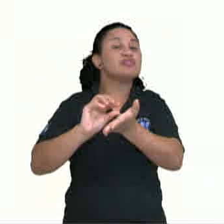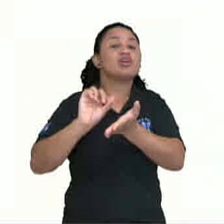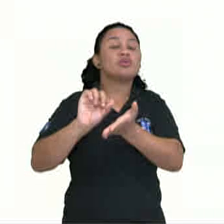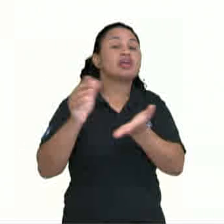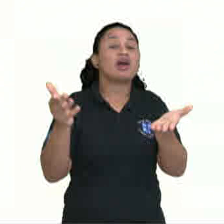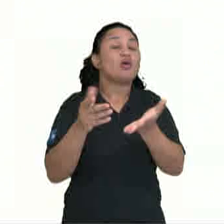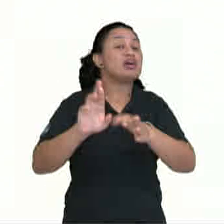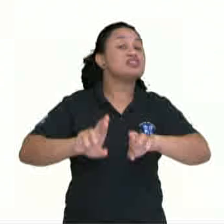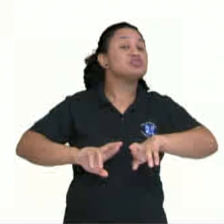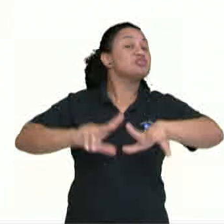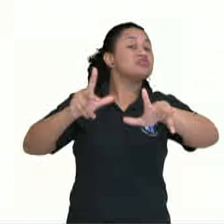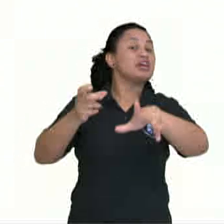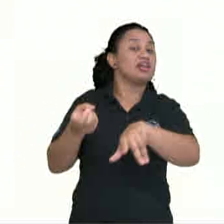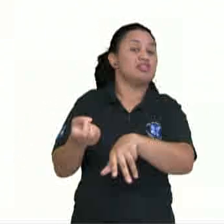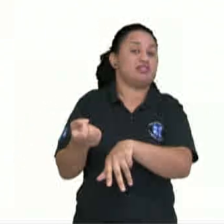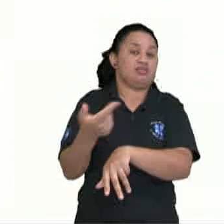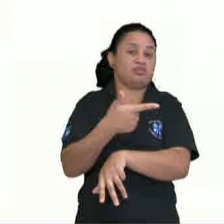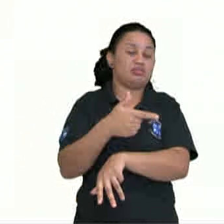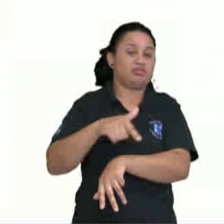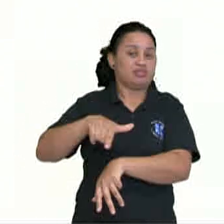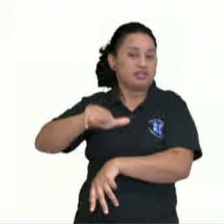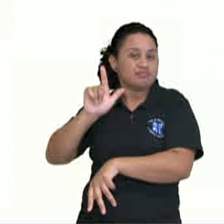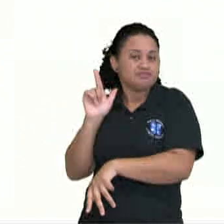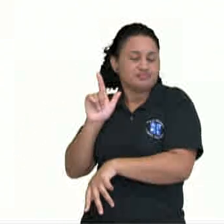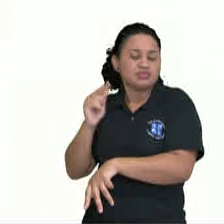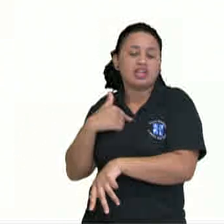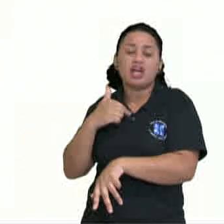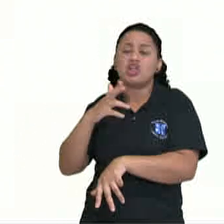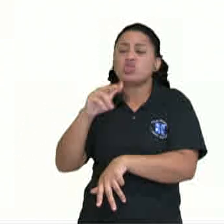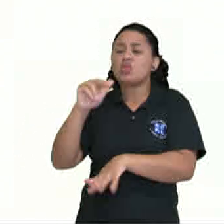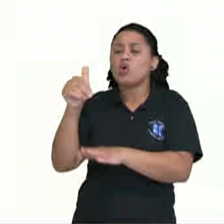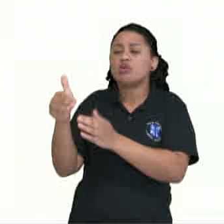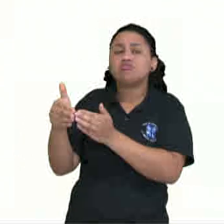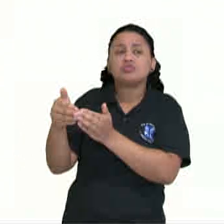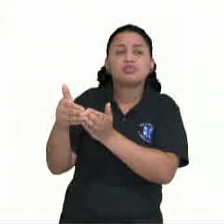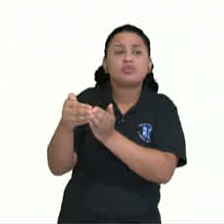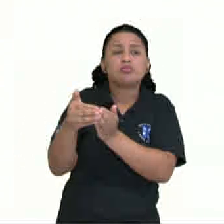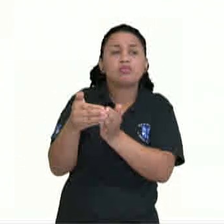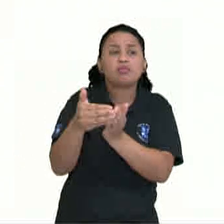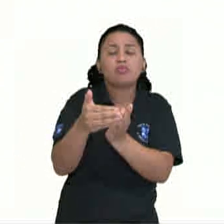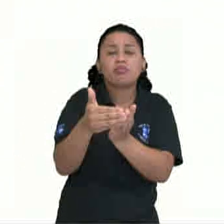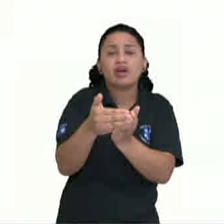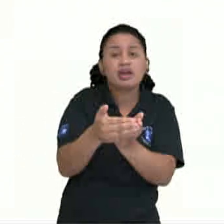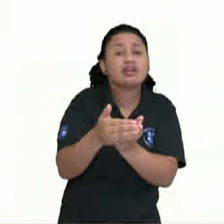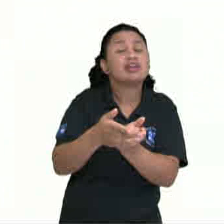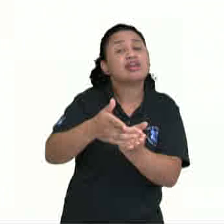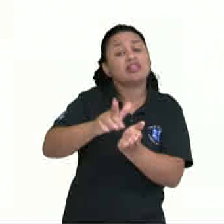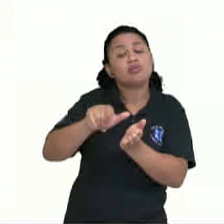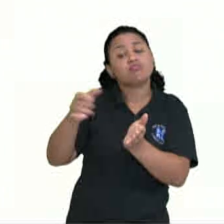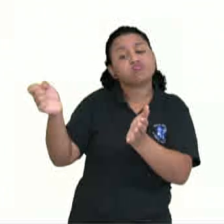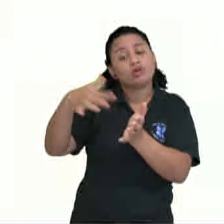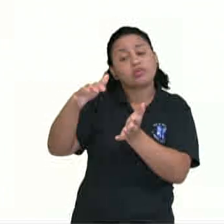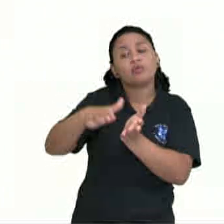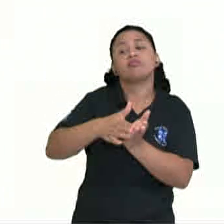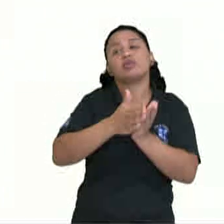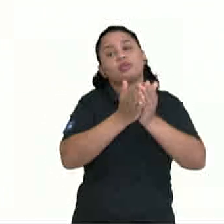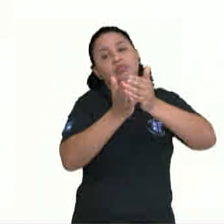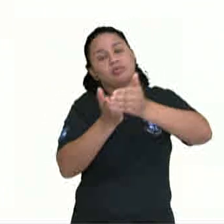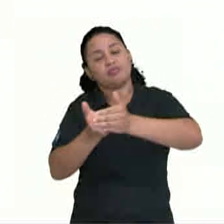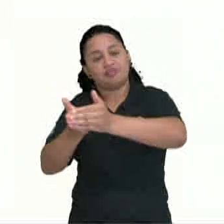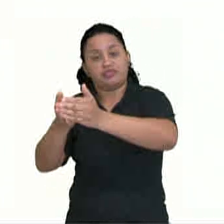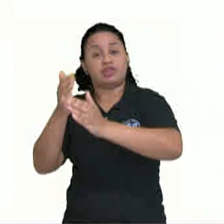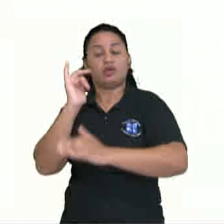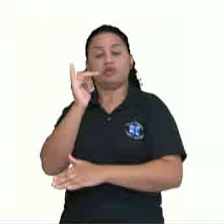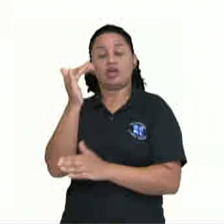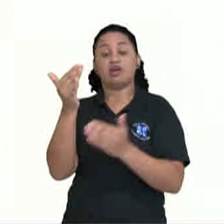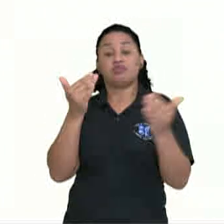como antes. E nunca mais atracaram na sua ponte os veleiros que iam partir carregados. O narrador